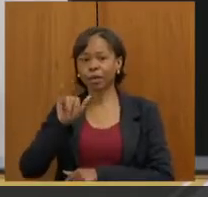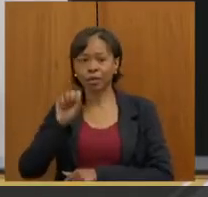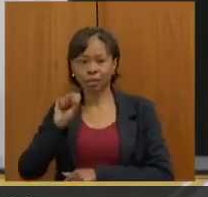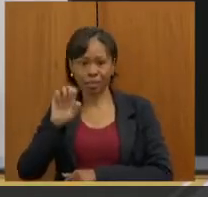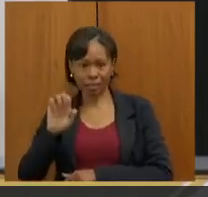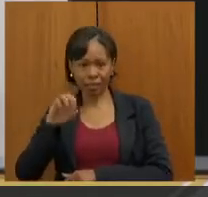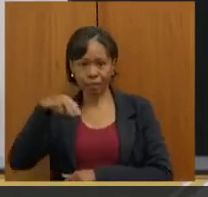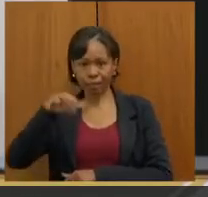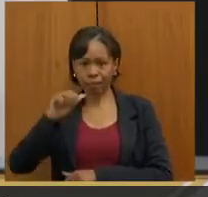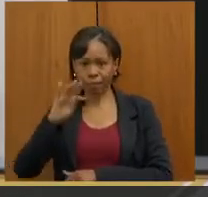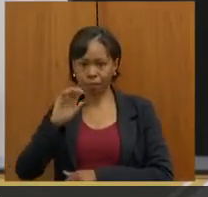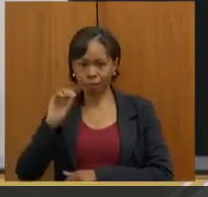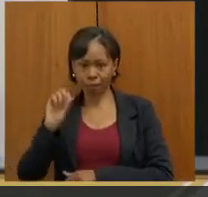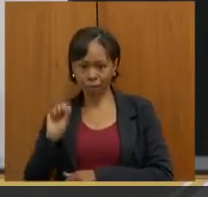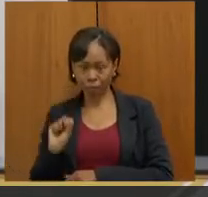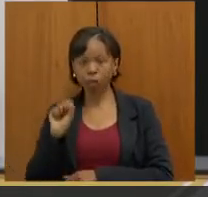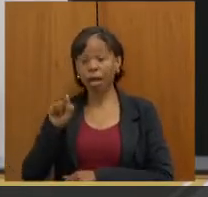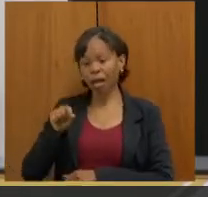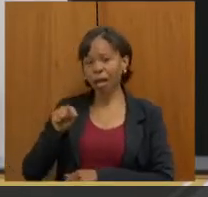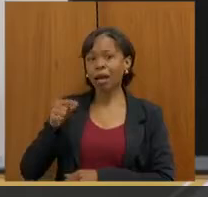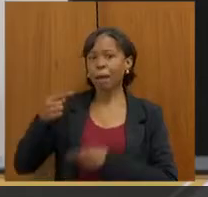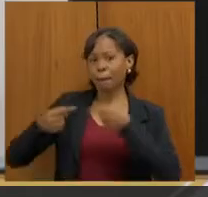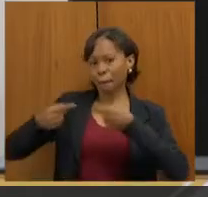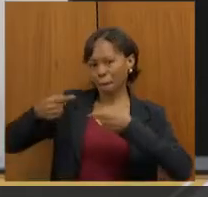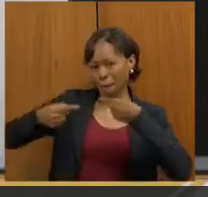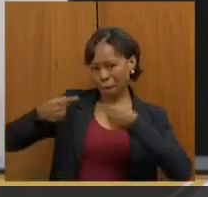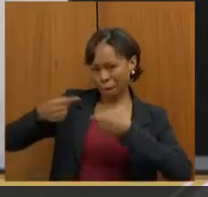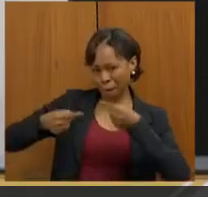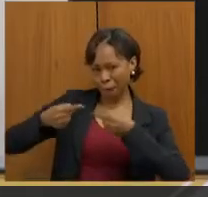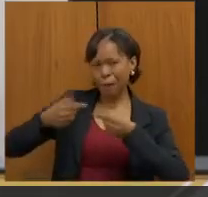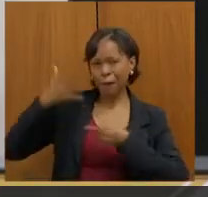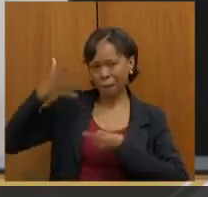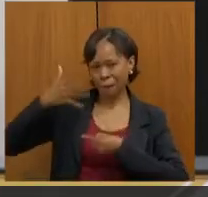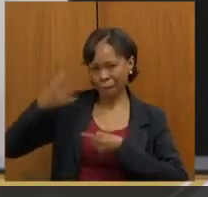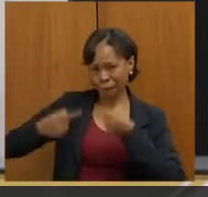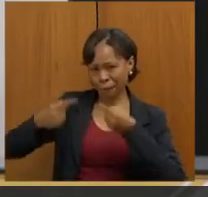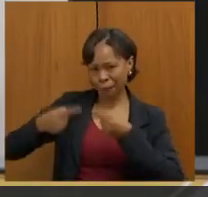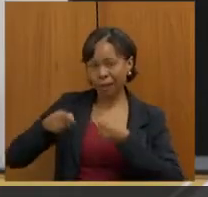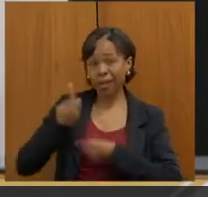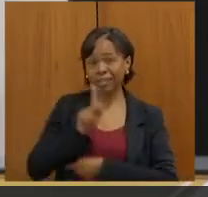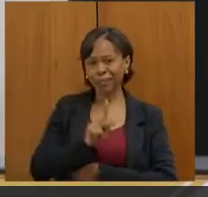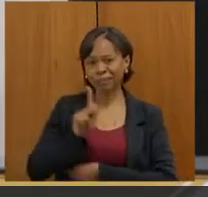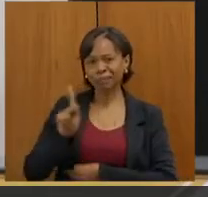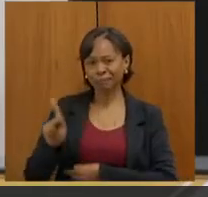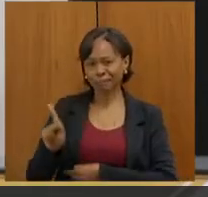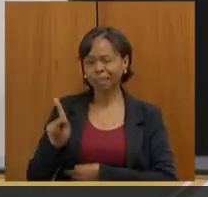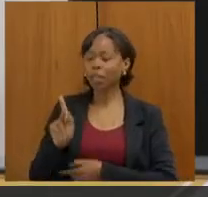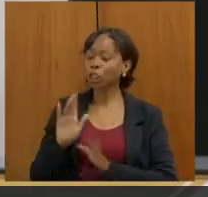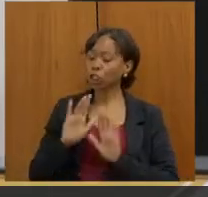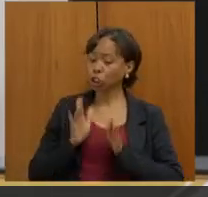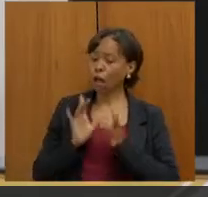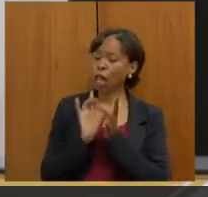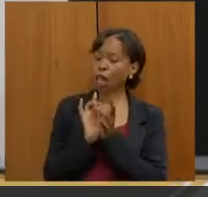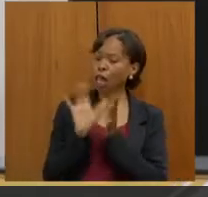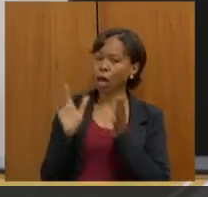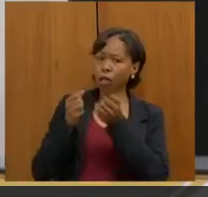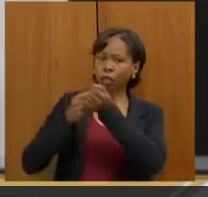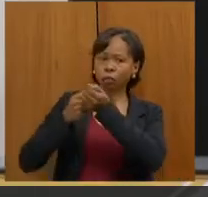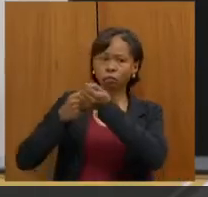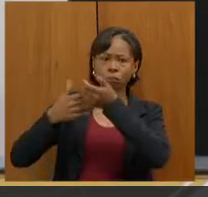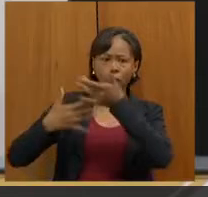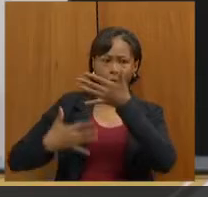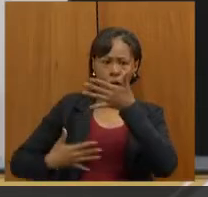que está conosco aqui na condição de batedor a E aí professora Marlise eu já coloco aqui à disposição o nosso chat